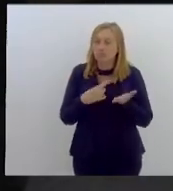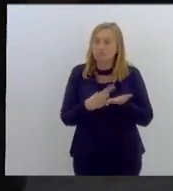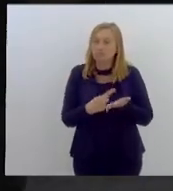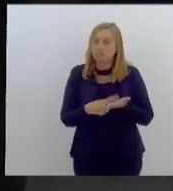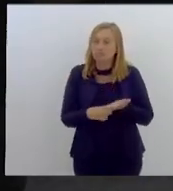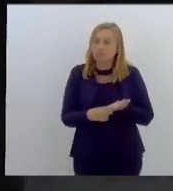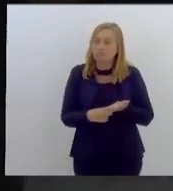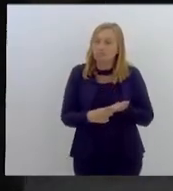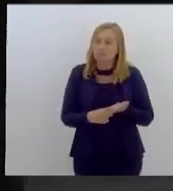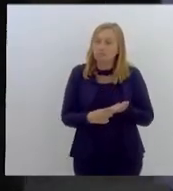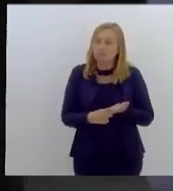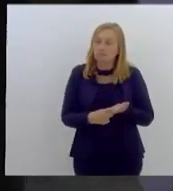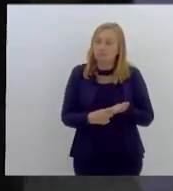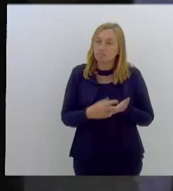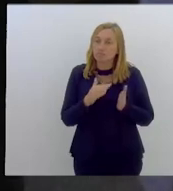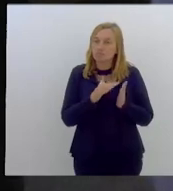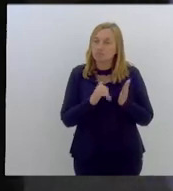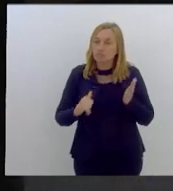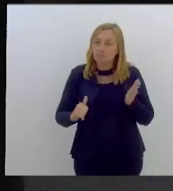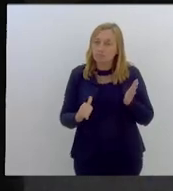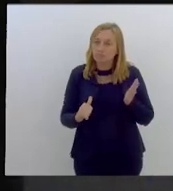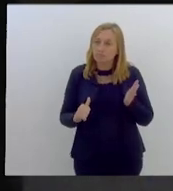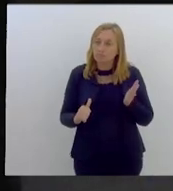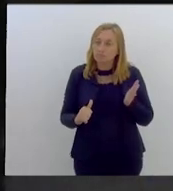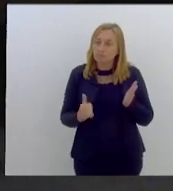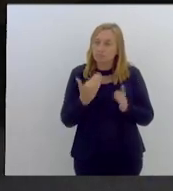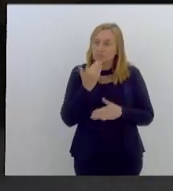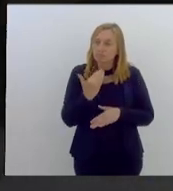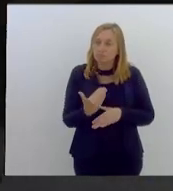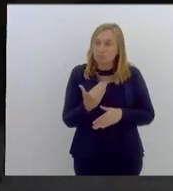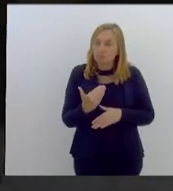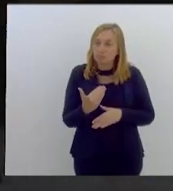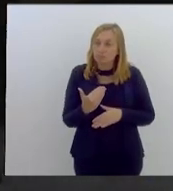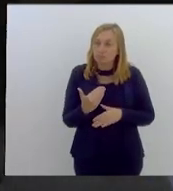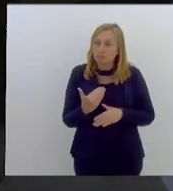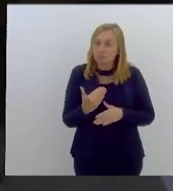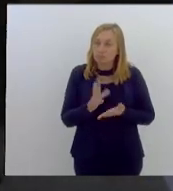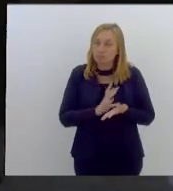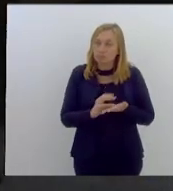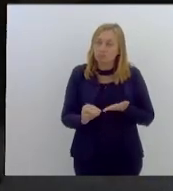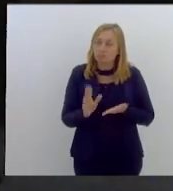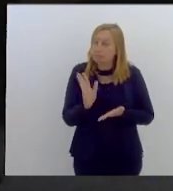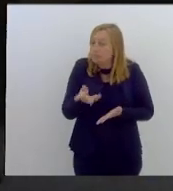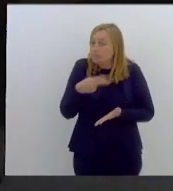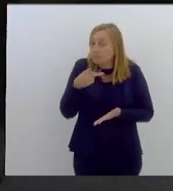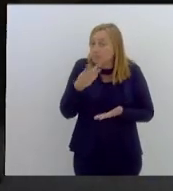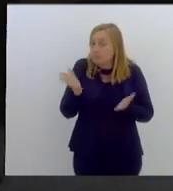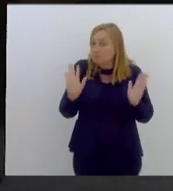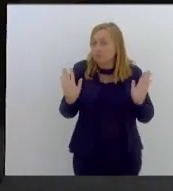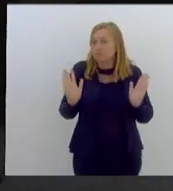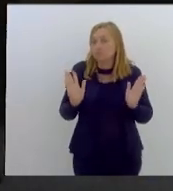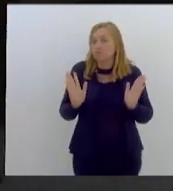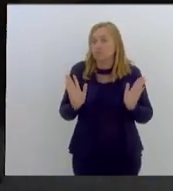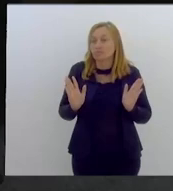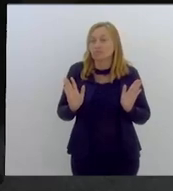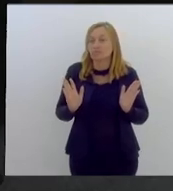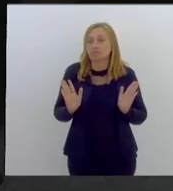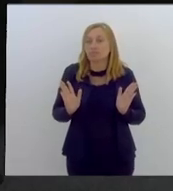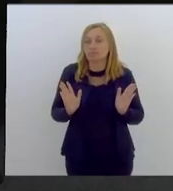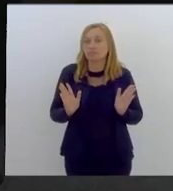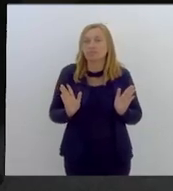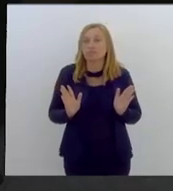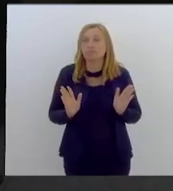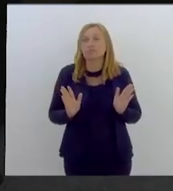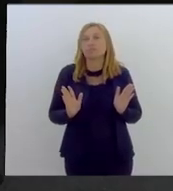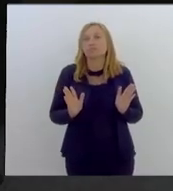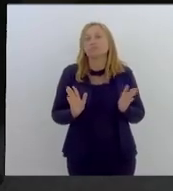estou retirando o pedido de obstrução de pauta. Eu já falei quando abri os trabalhos. Não houve